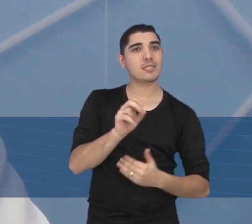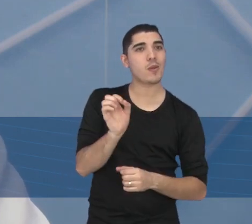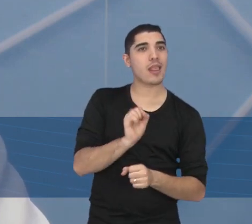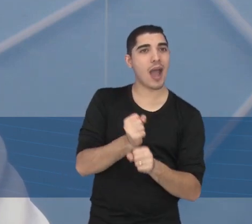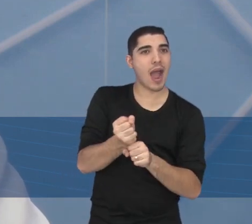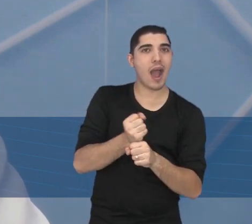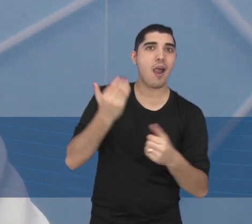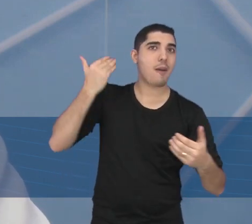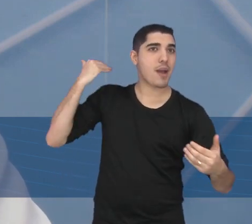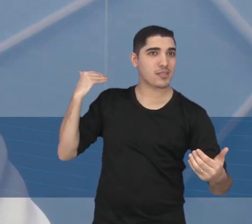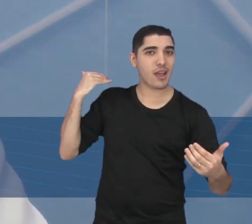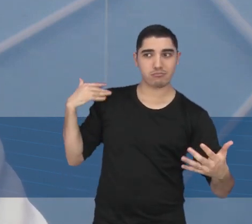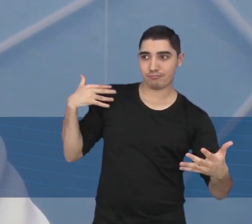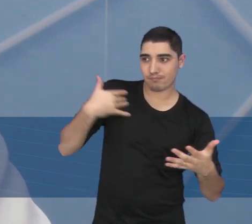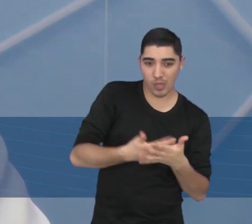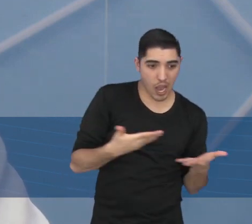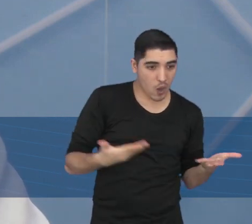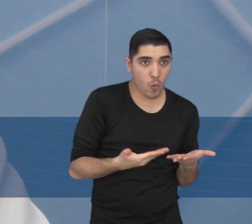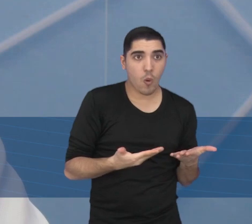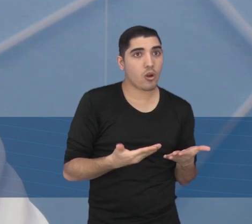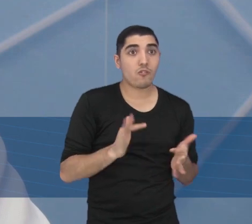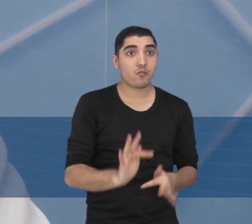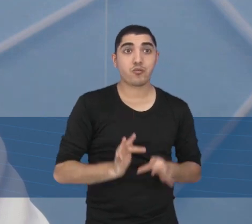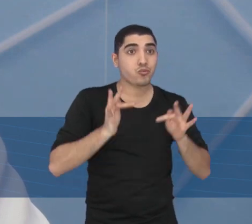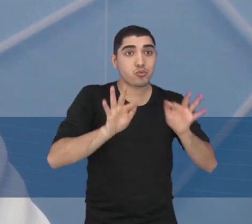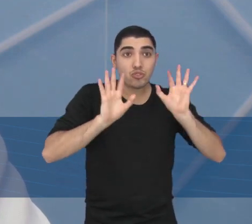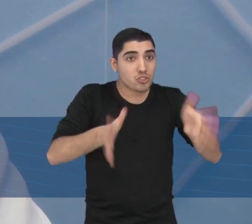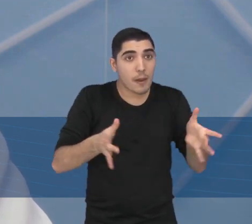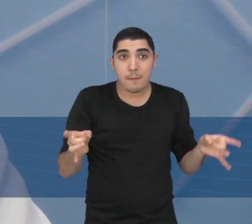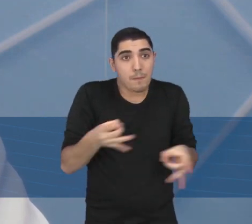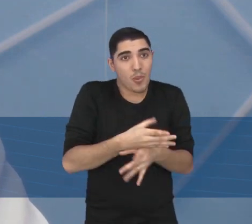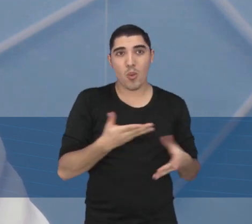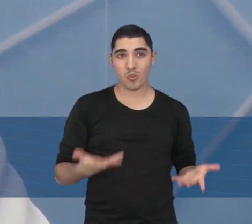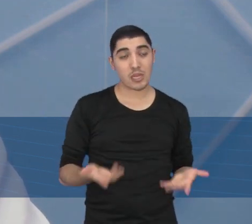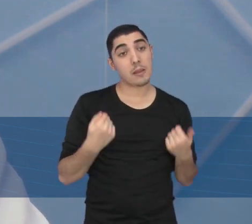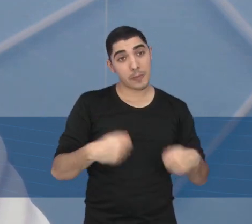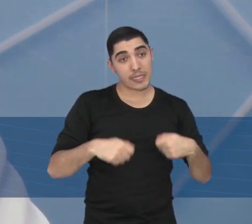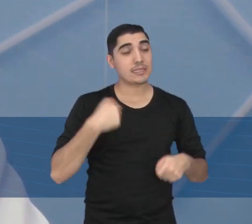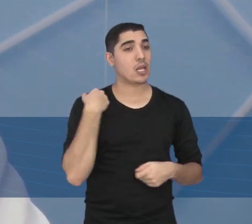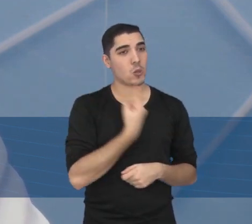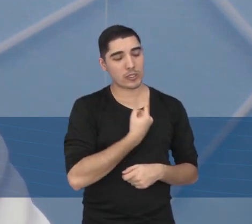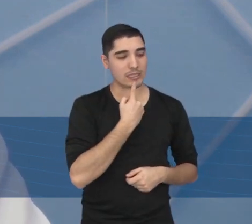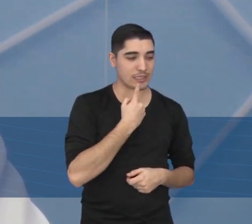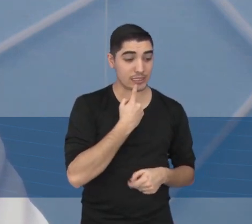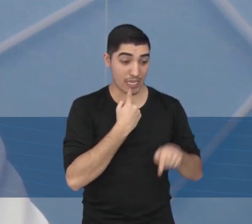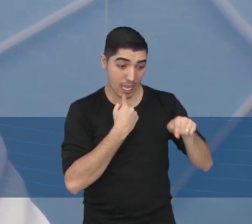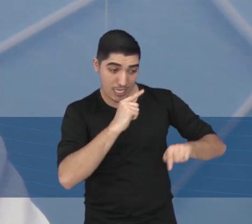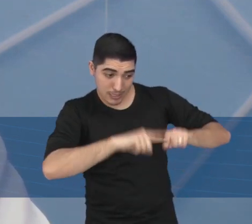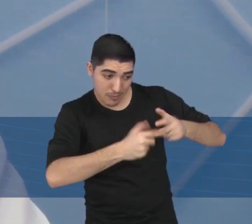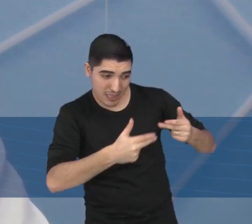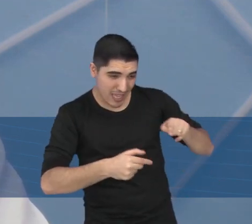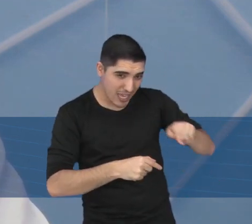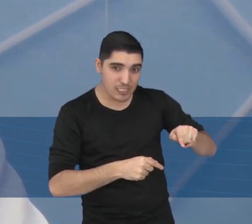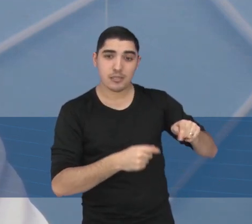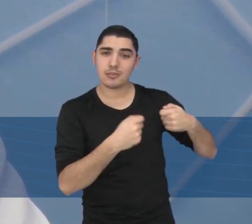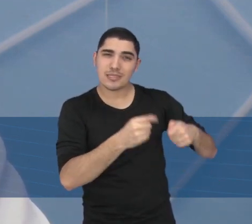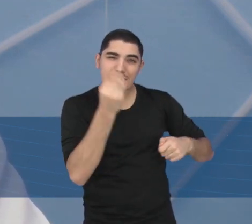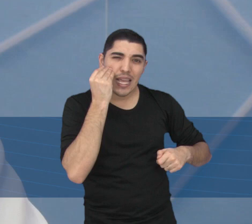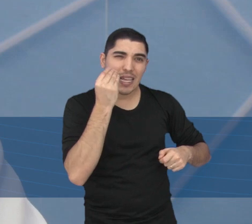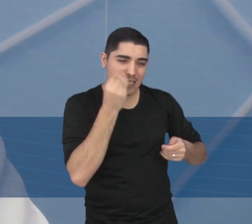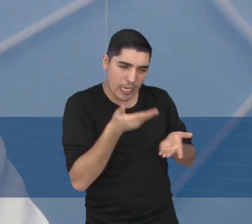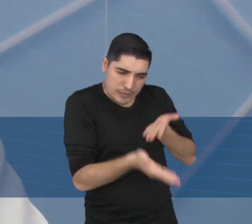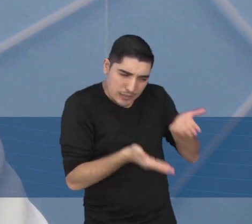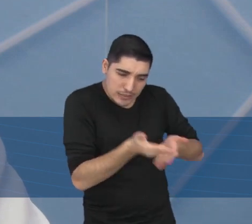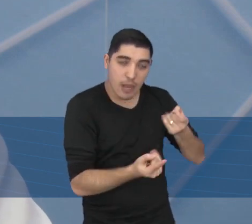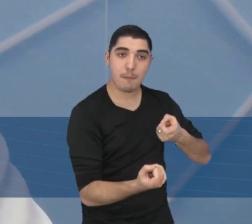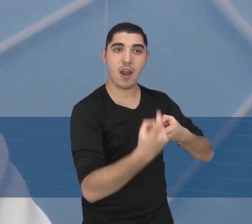isso. Então, se não houver essa preocupação com a economia circular, com a recuperação dos materiais essenciais nos